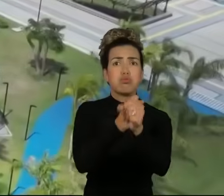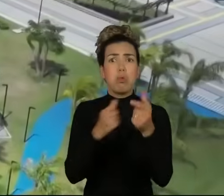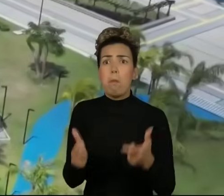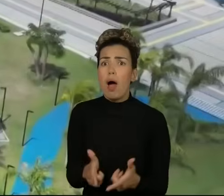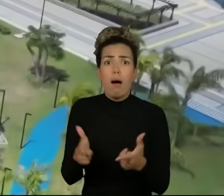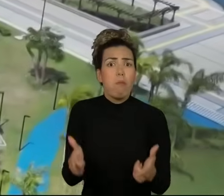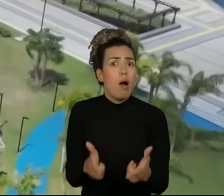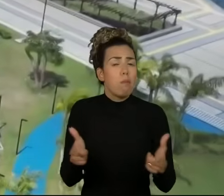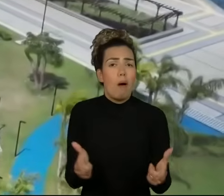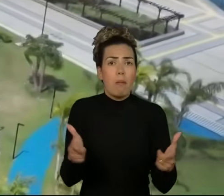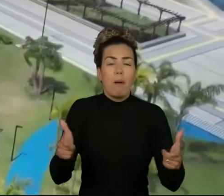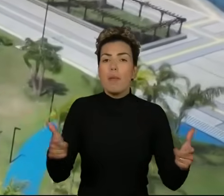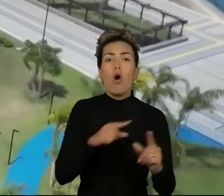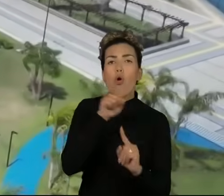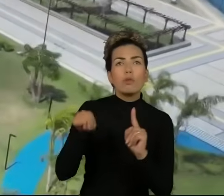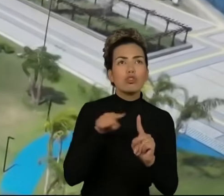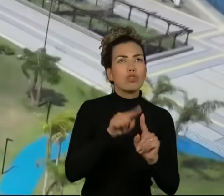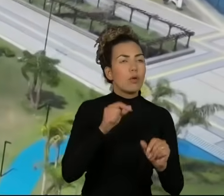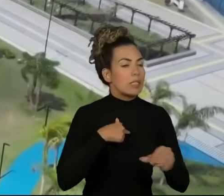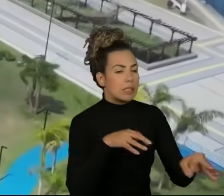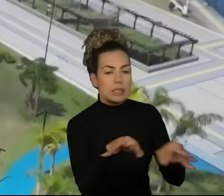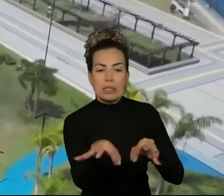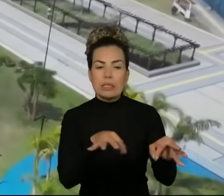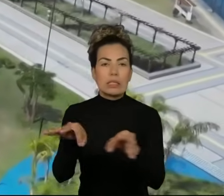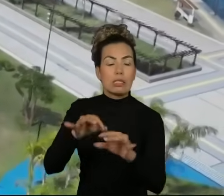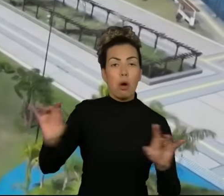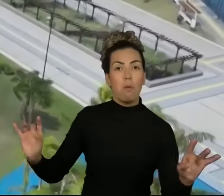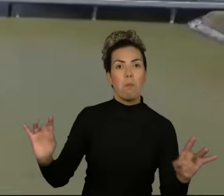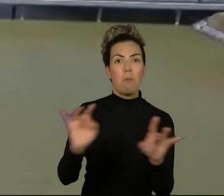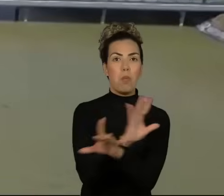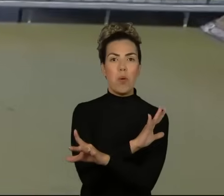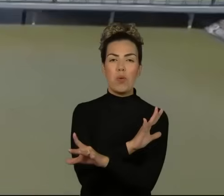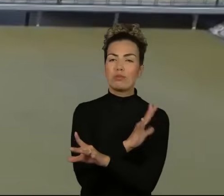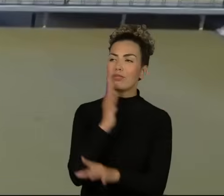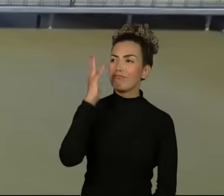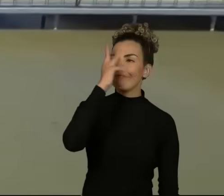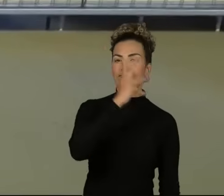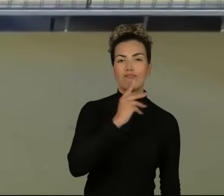vapor para deixar prontas as estruturas necessárias.